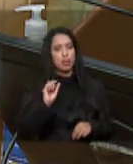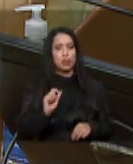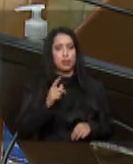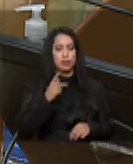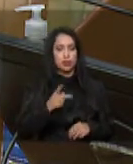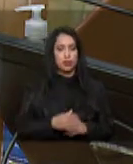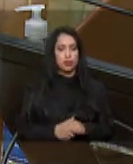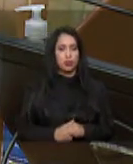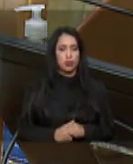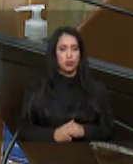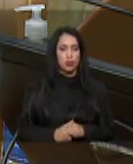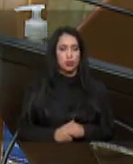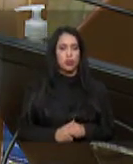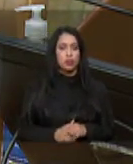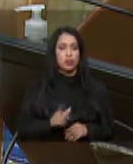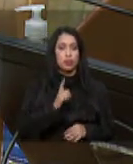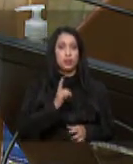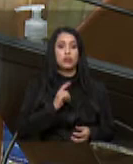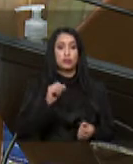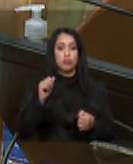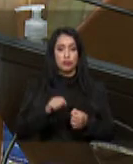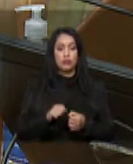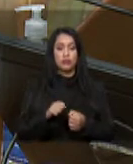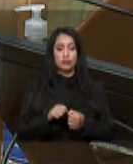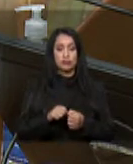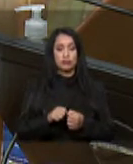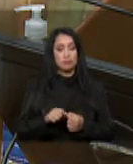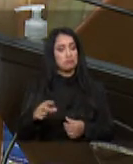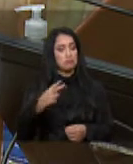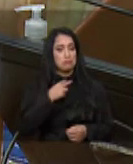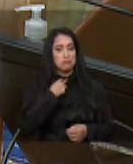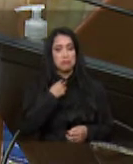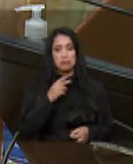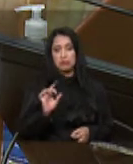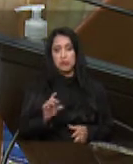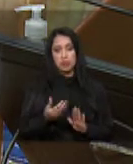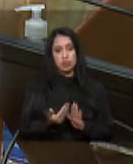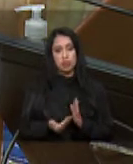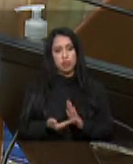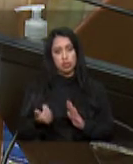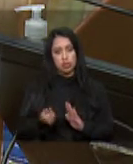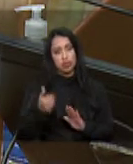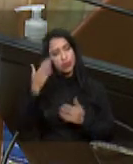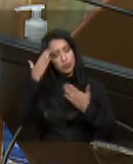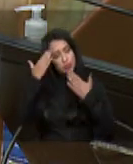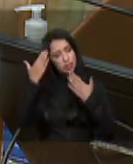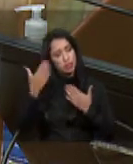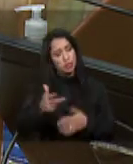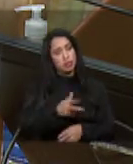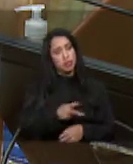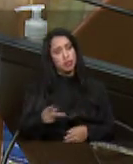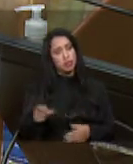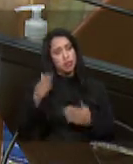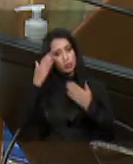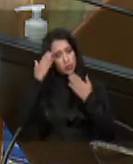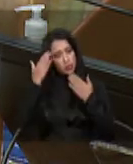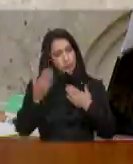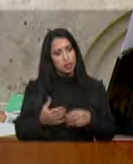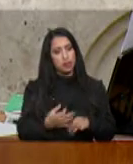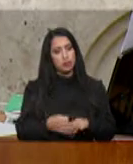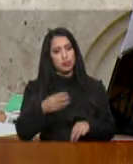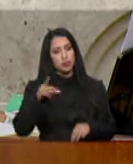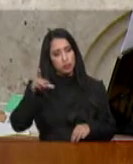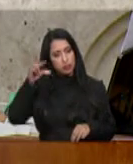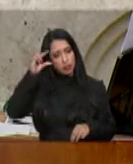atos que tiveram efeitos e estes efeitos não podem ser simplesmente afastados. Muito obrigada, presidente. Muito obrigada, ministro André.